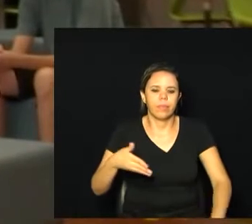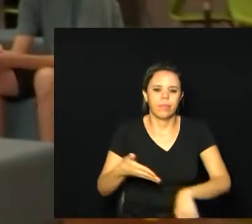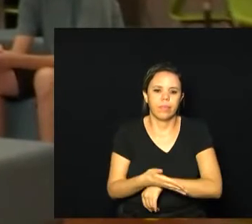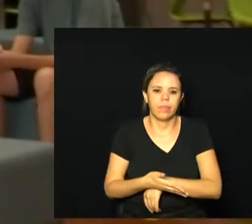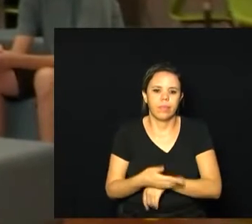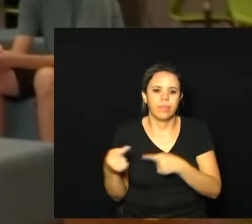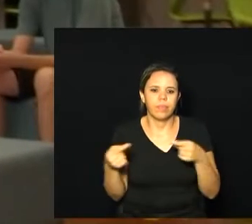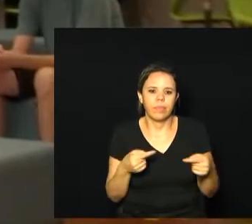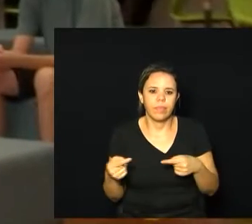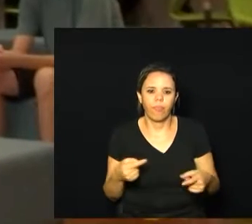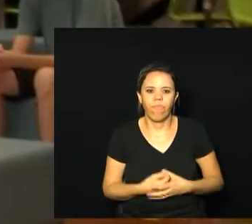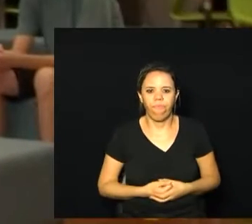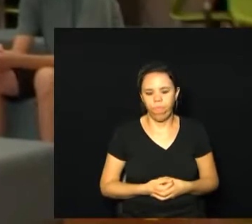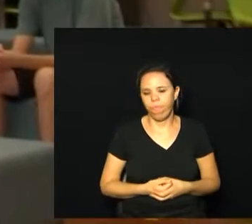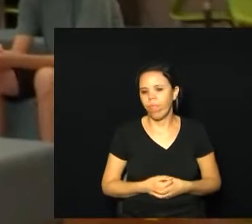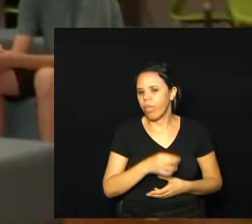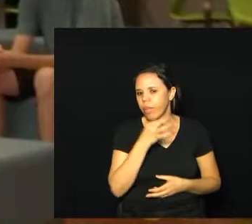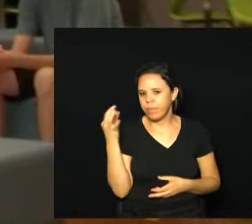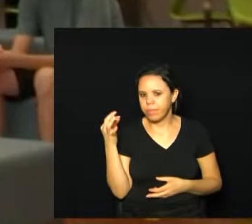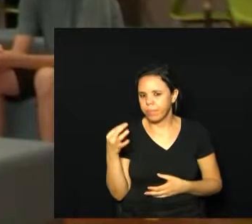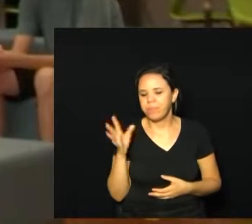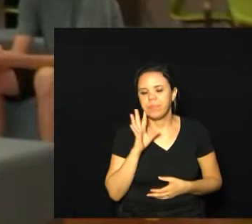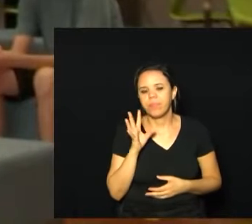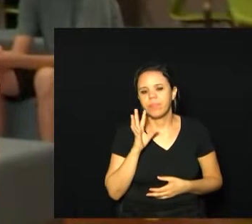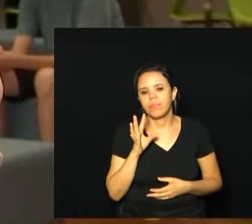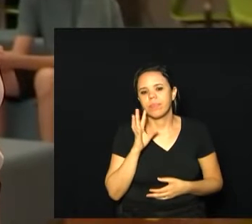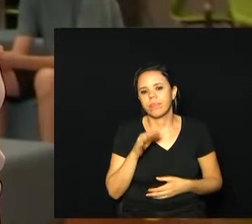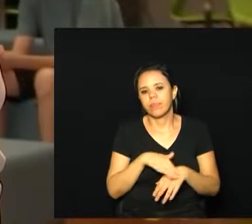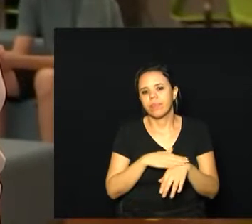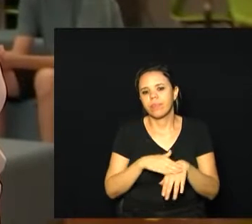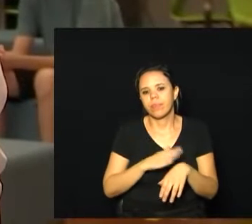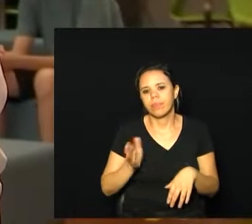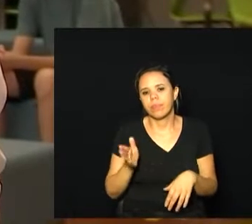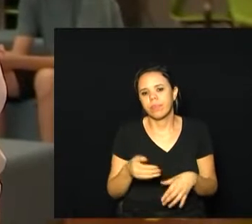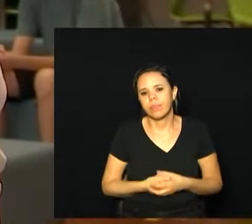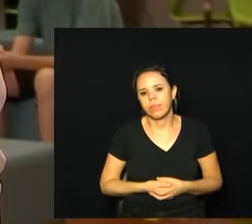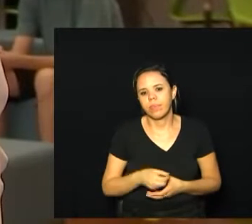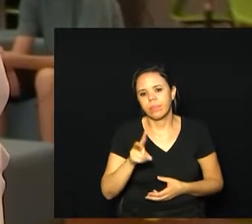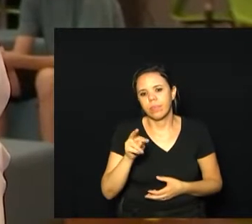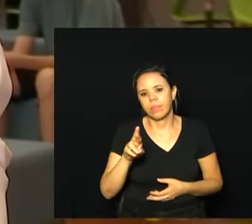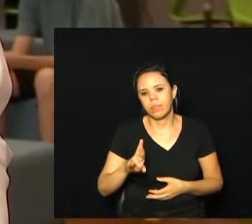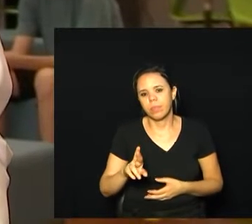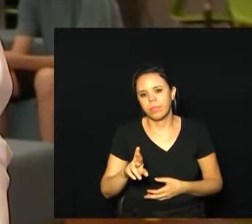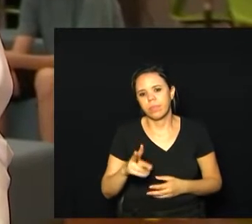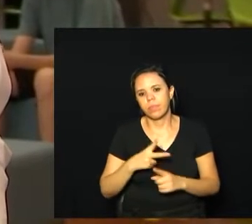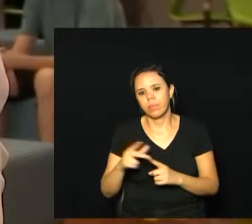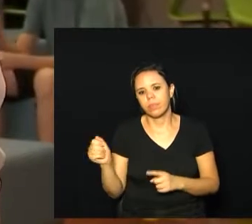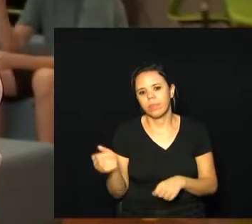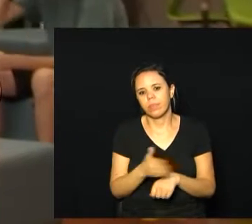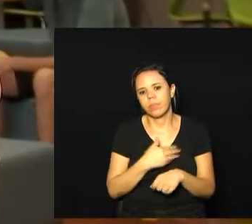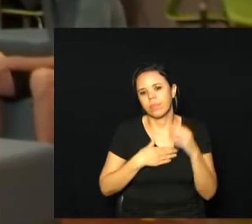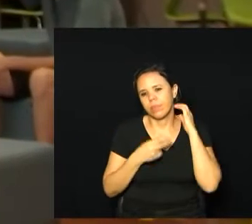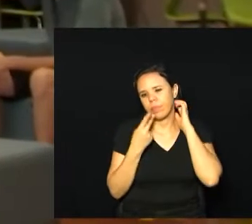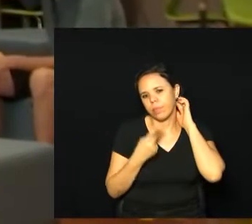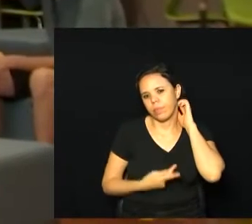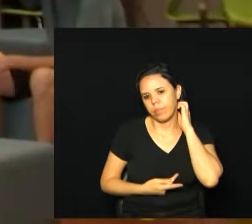na competição. Tem sido muito bom. Que bacana, a gente vai conversar já, inclusive com o Vitor, né, que é o vencedor. Antes, gostaria que você